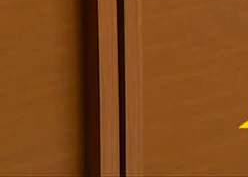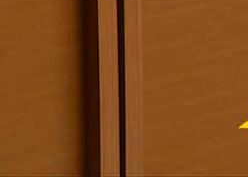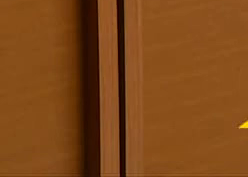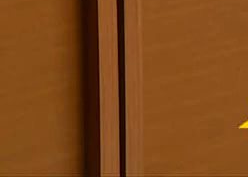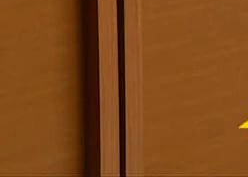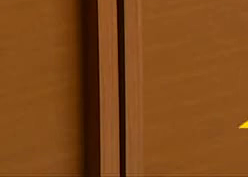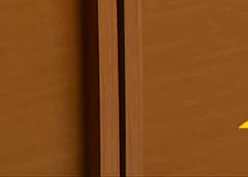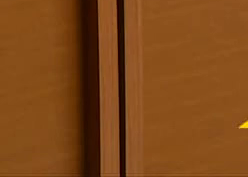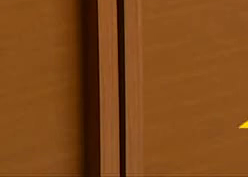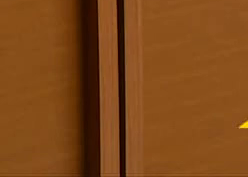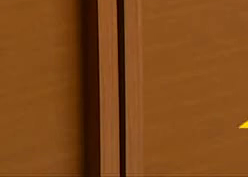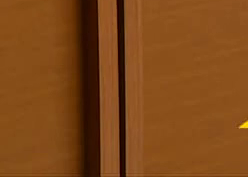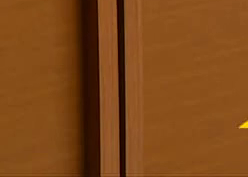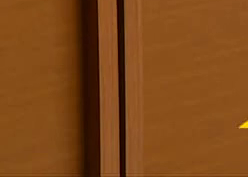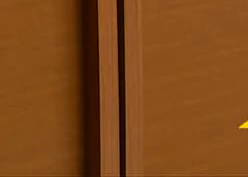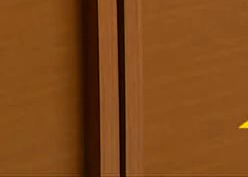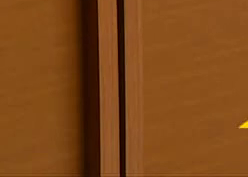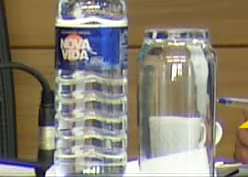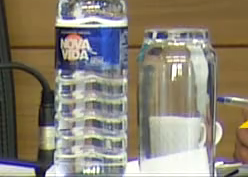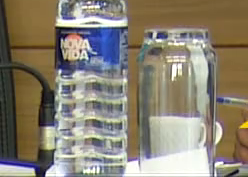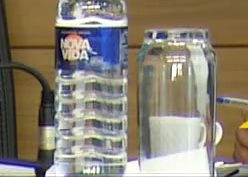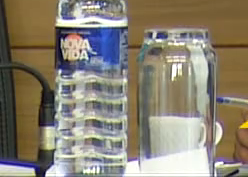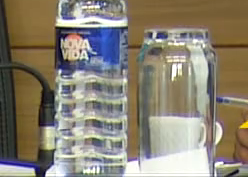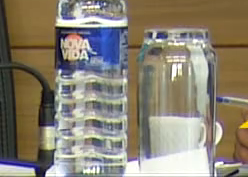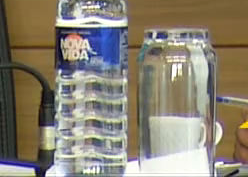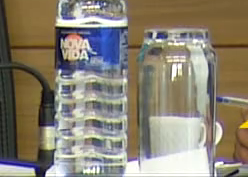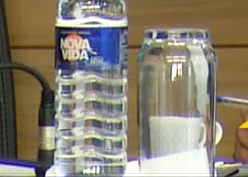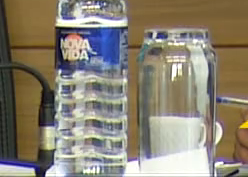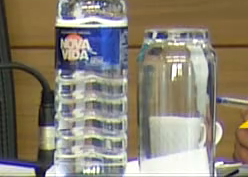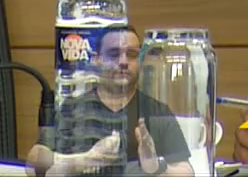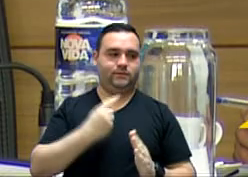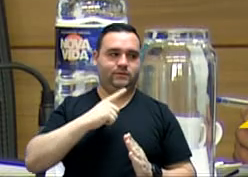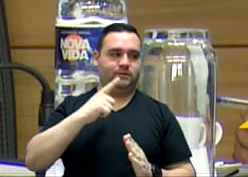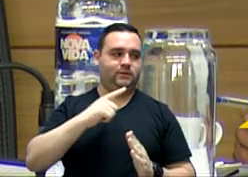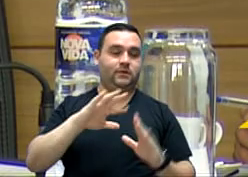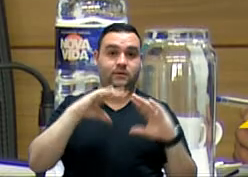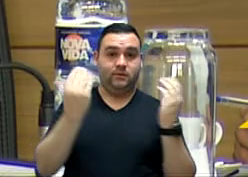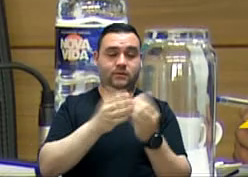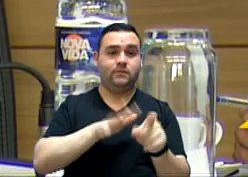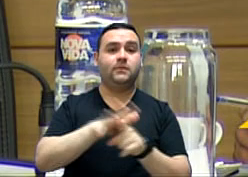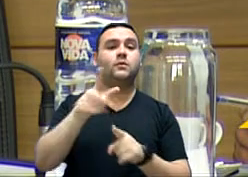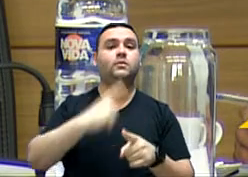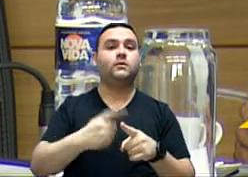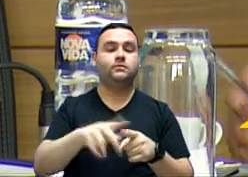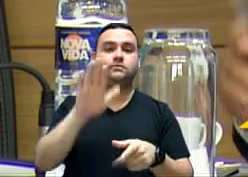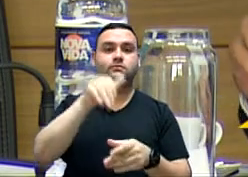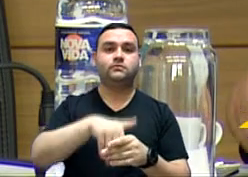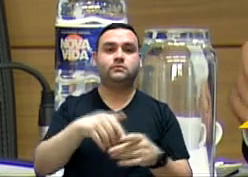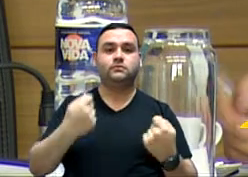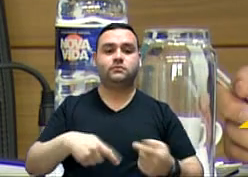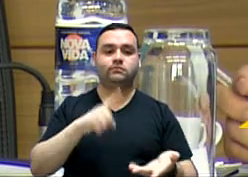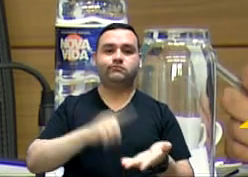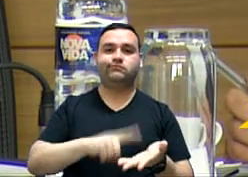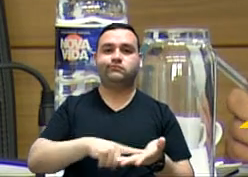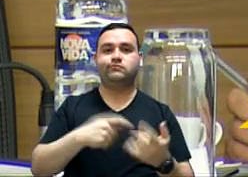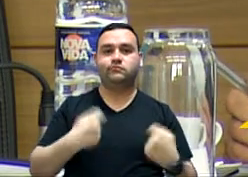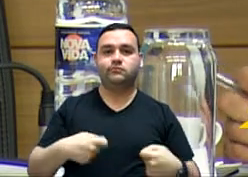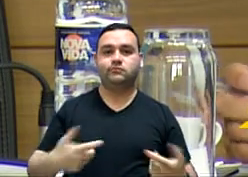Vereadores, estamos em processo de votação, né? Solicitamos a presença de todos os vereadores aqui no plenário para votar.